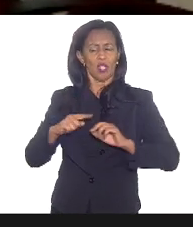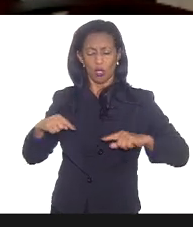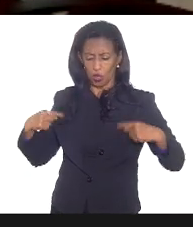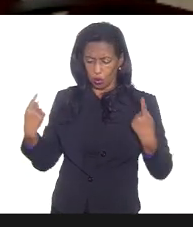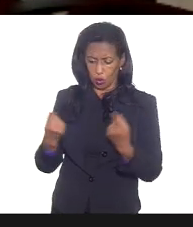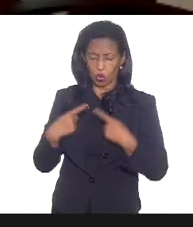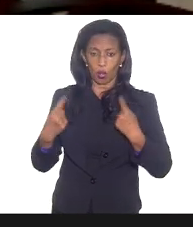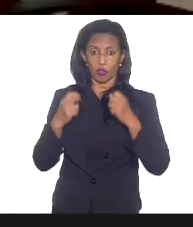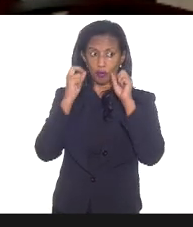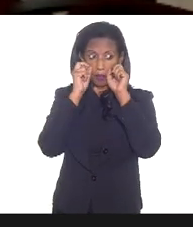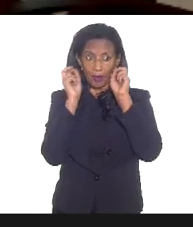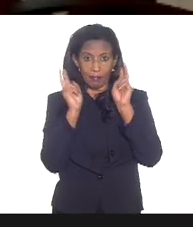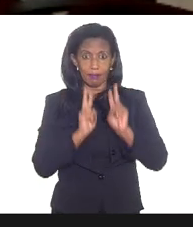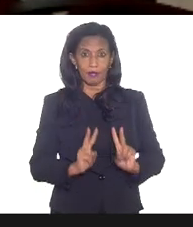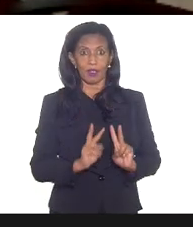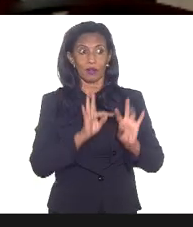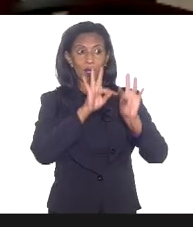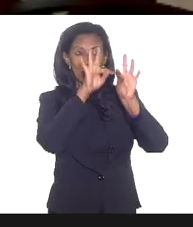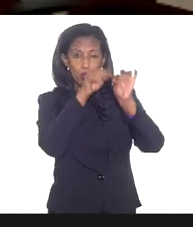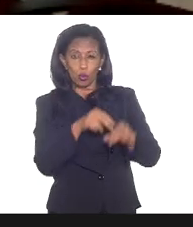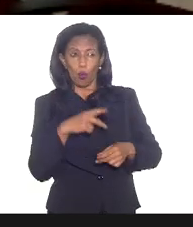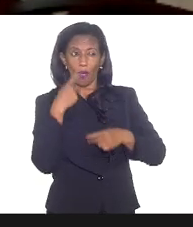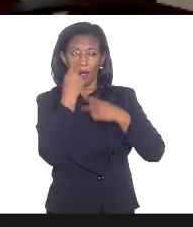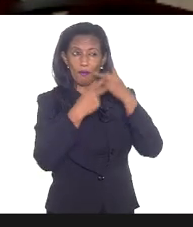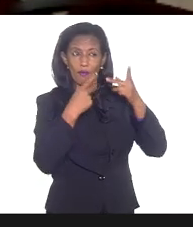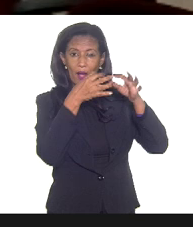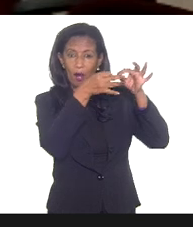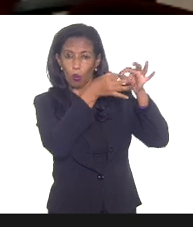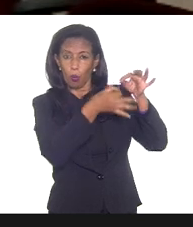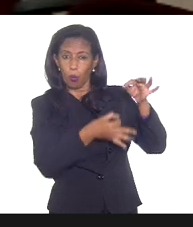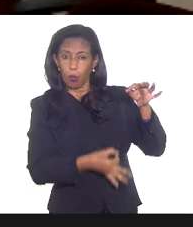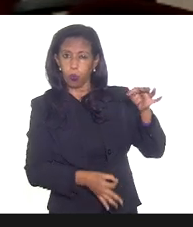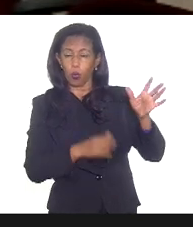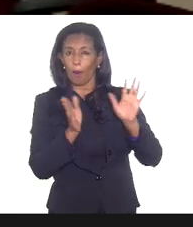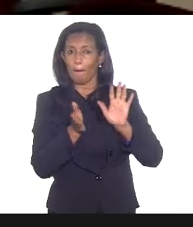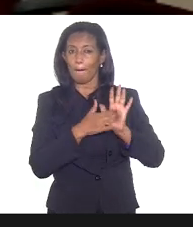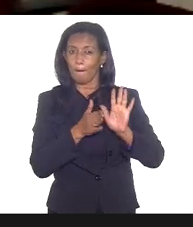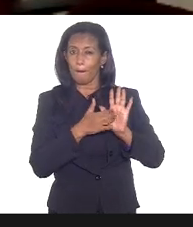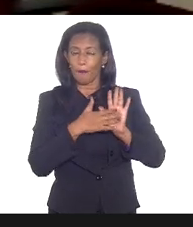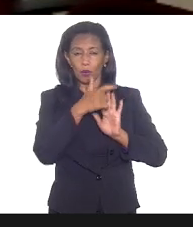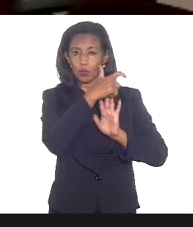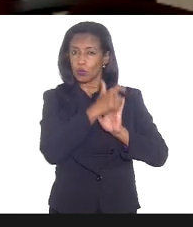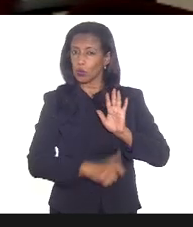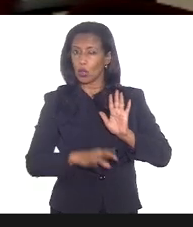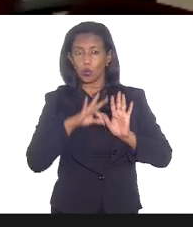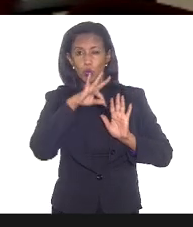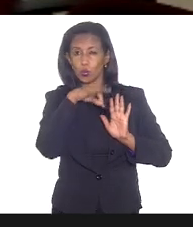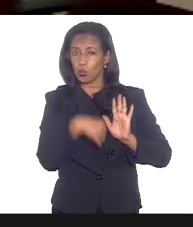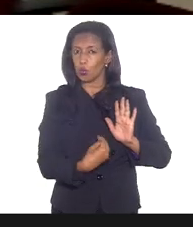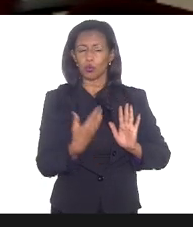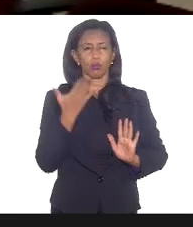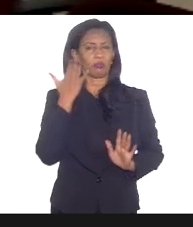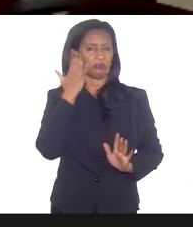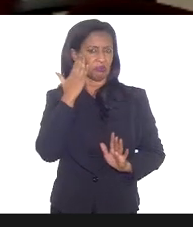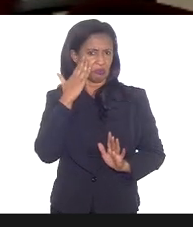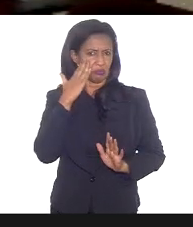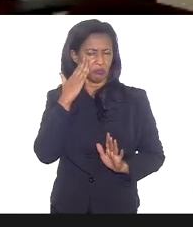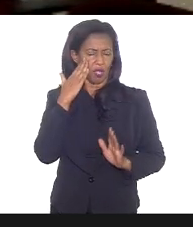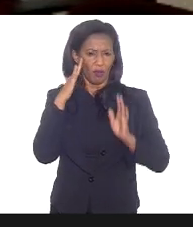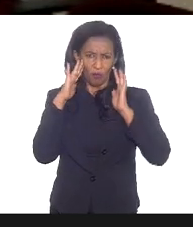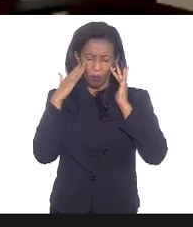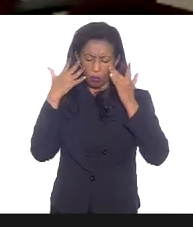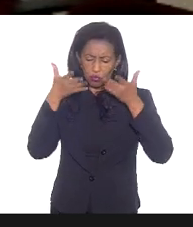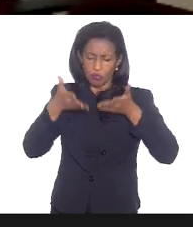estivemos atentos a todas as demandas apresentadas, né? Vamos nos debruçar